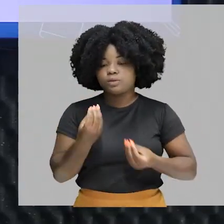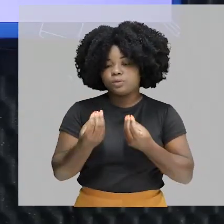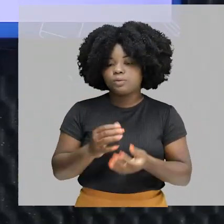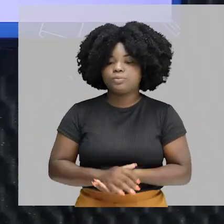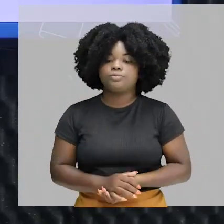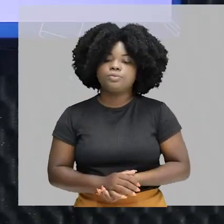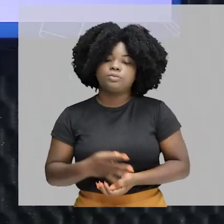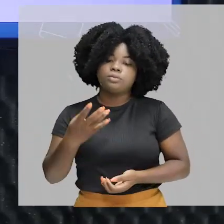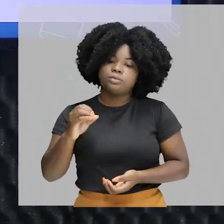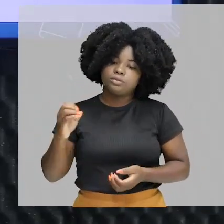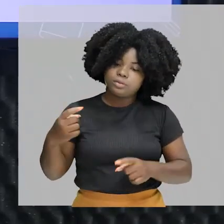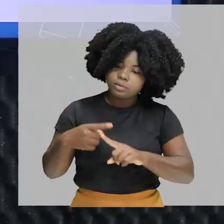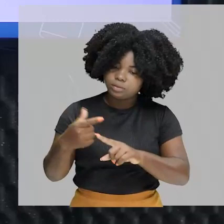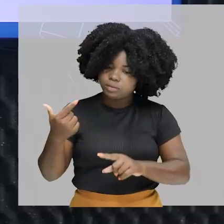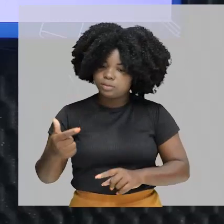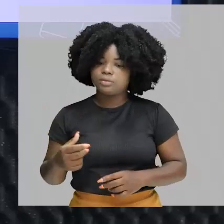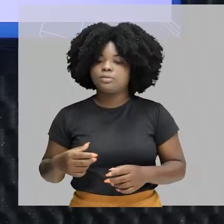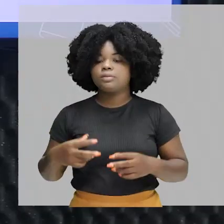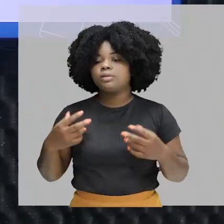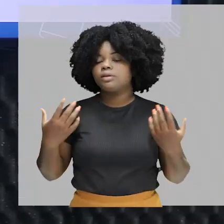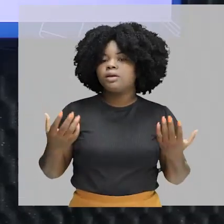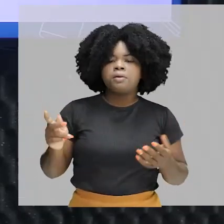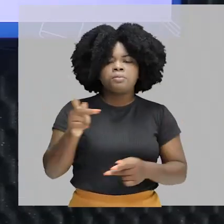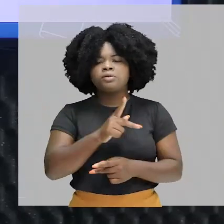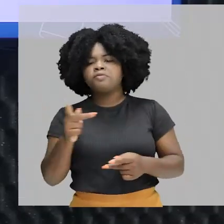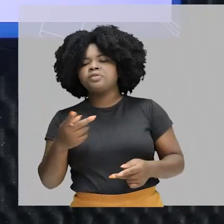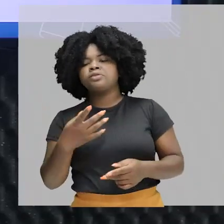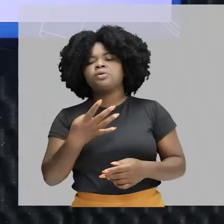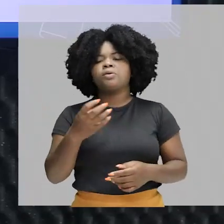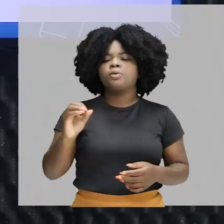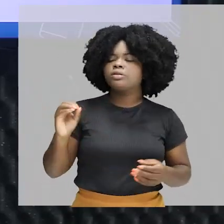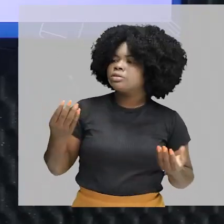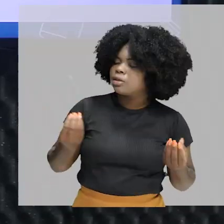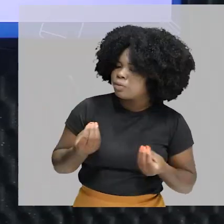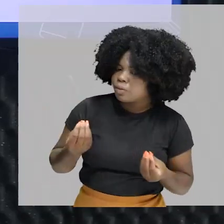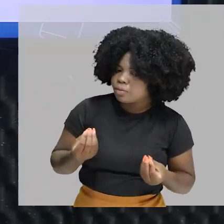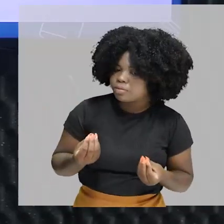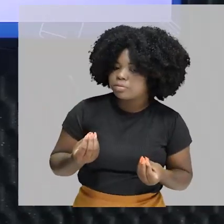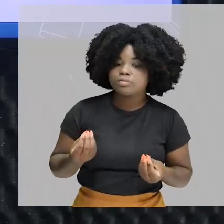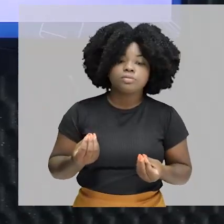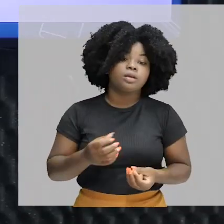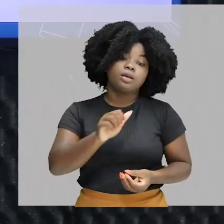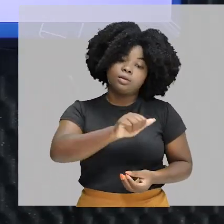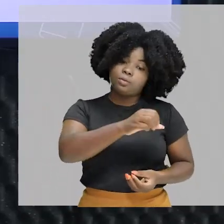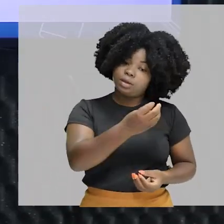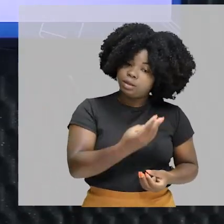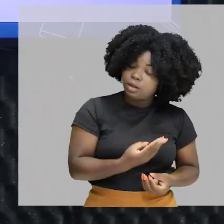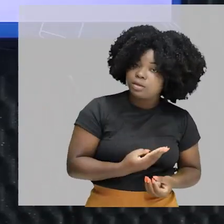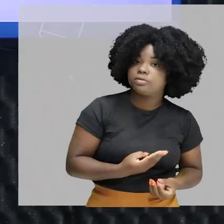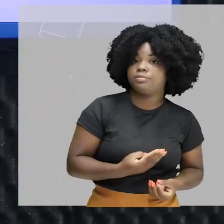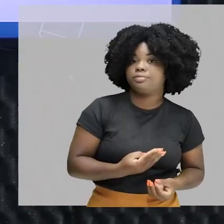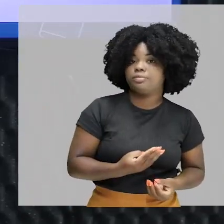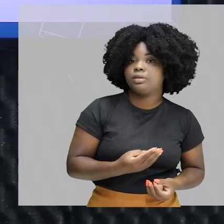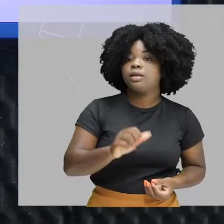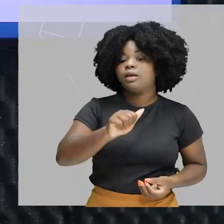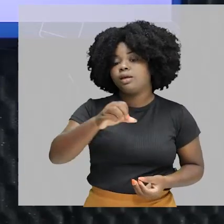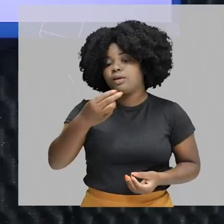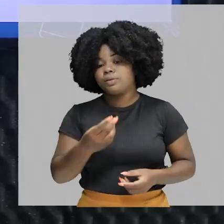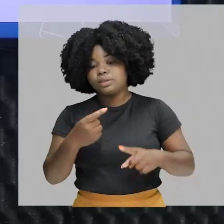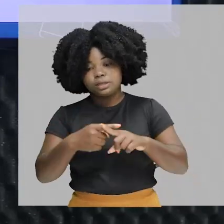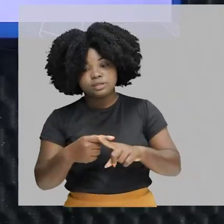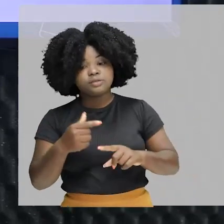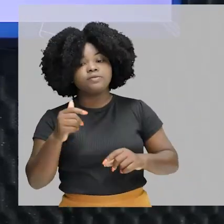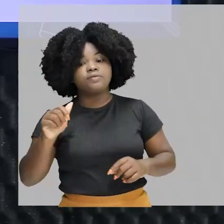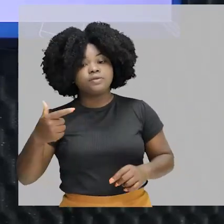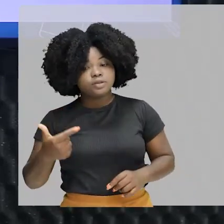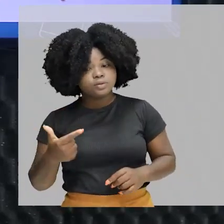é 400 vezes 2. Renata, quem é 400? Ó, acabamos de calcular, é o A3, tá? Então, A3 vezes